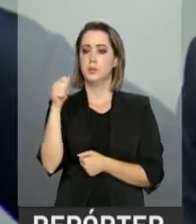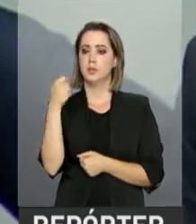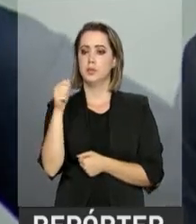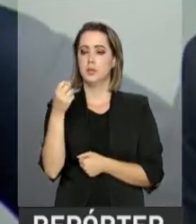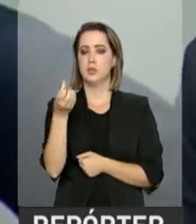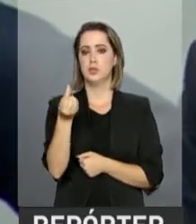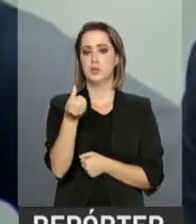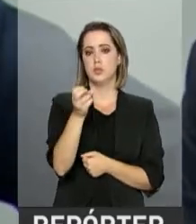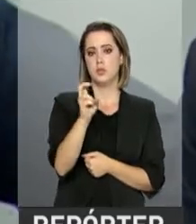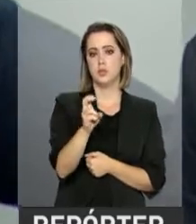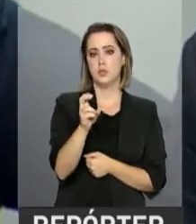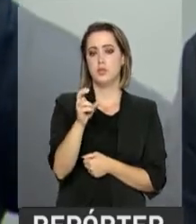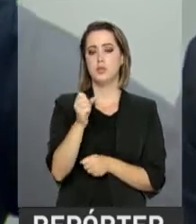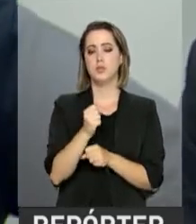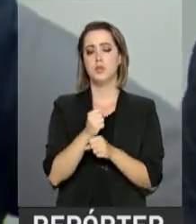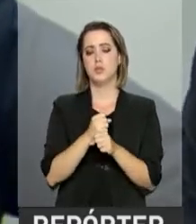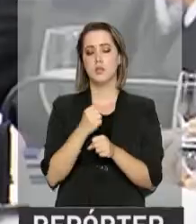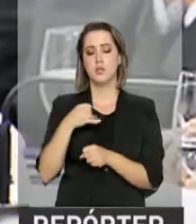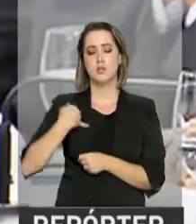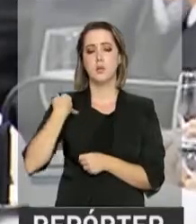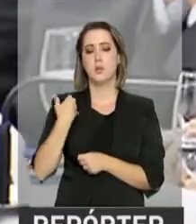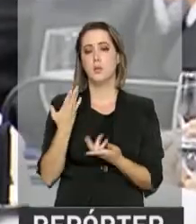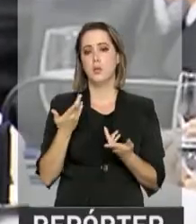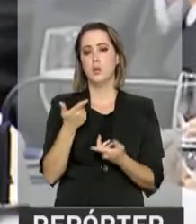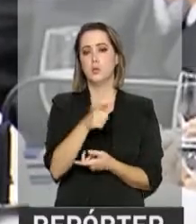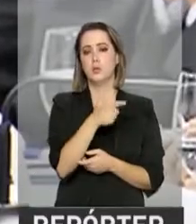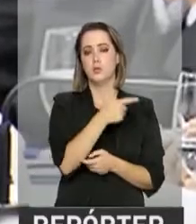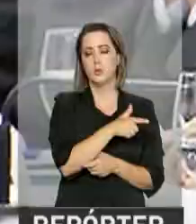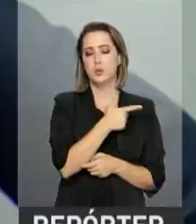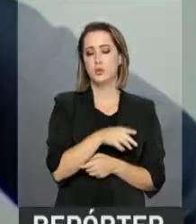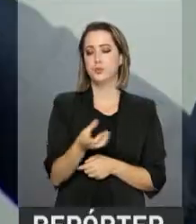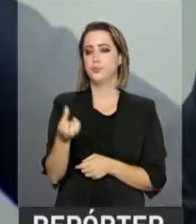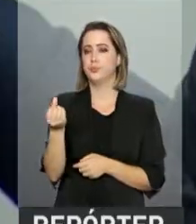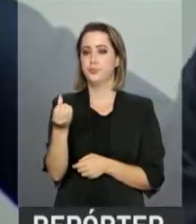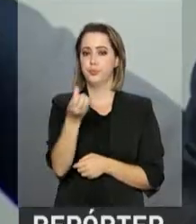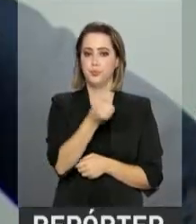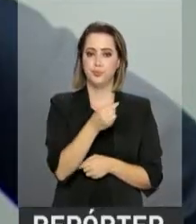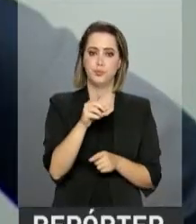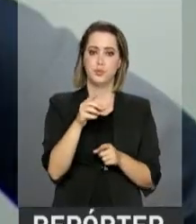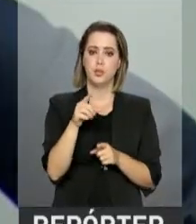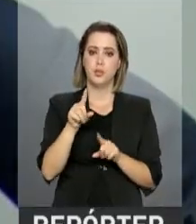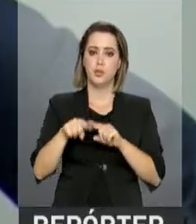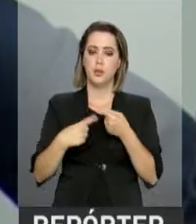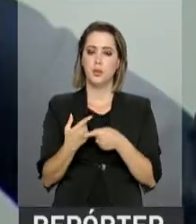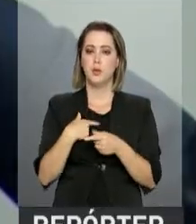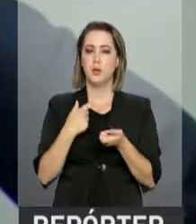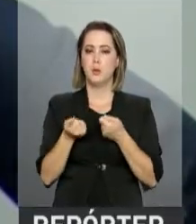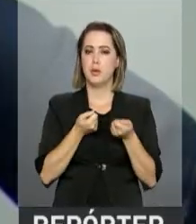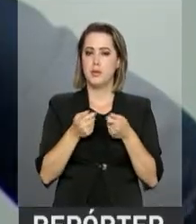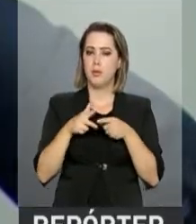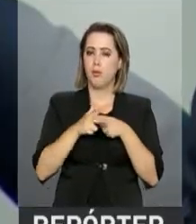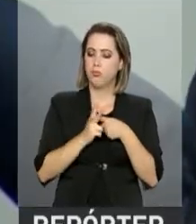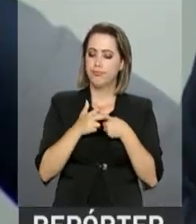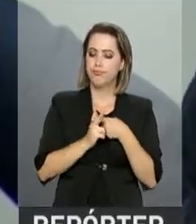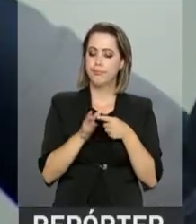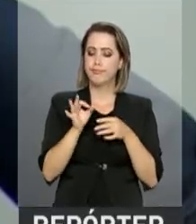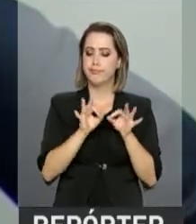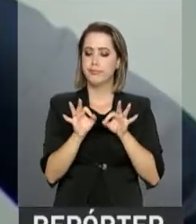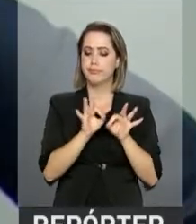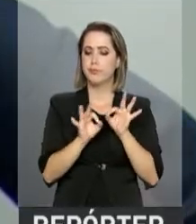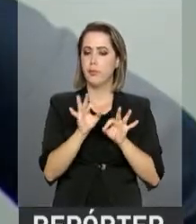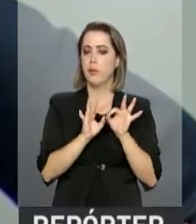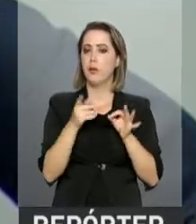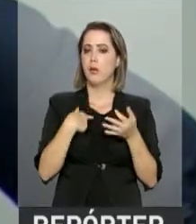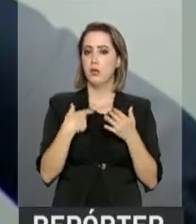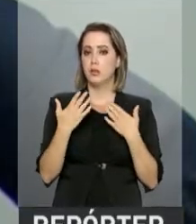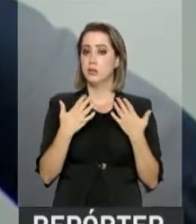66 anos, Espanha 66 anos, e assim quase todos os países. É preciso talvez fazer adequações, talvez, em alguns